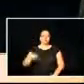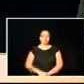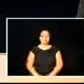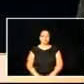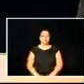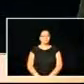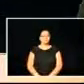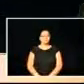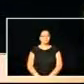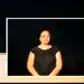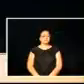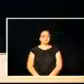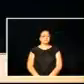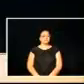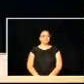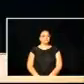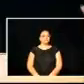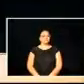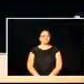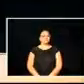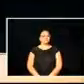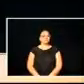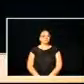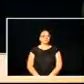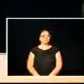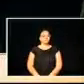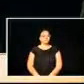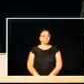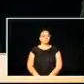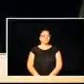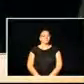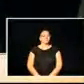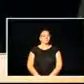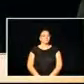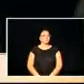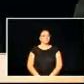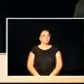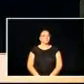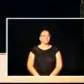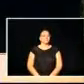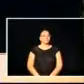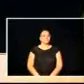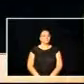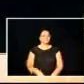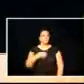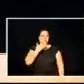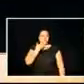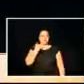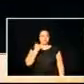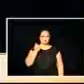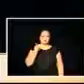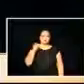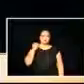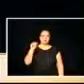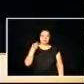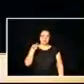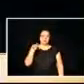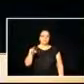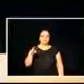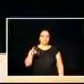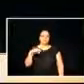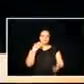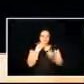desse plano de cargo e carreira, que vai estimular a você prestar um concurso e entrar na prefeitura, e amanhã você, de repente, vir até